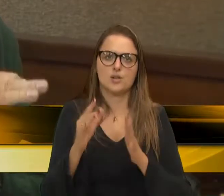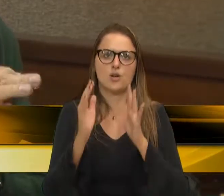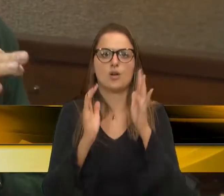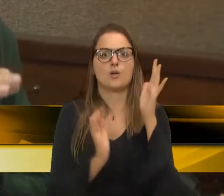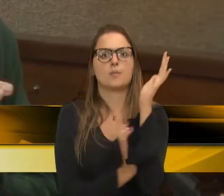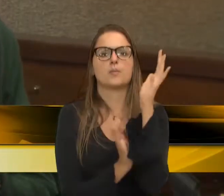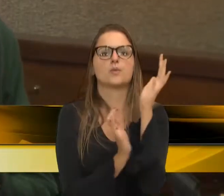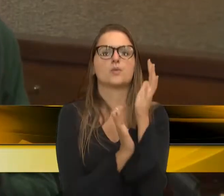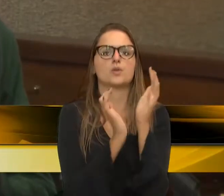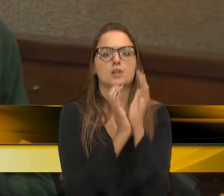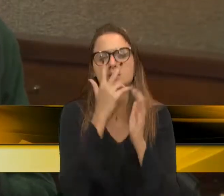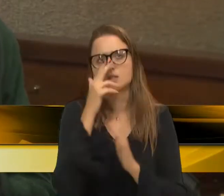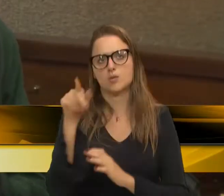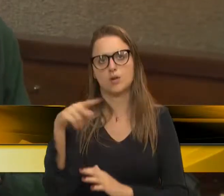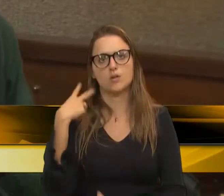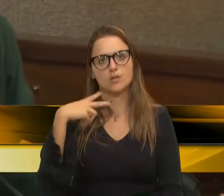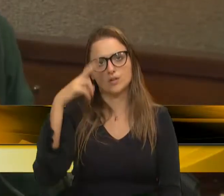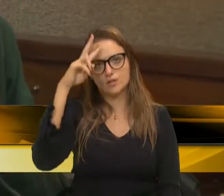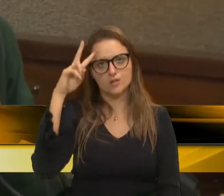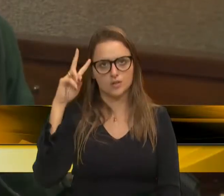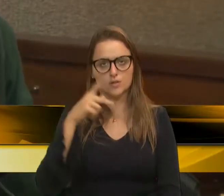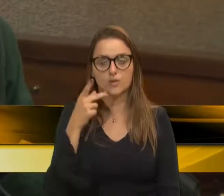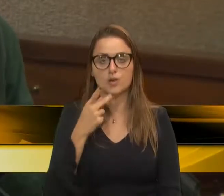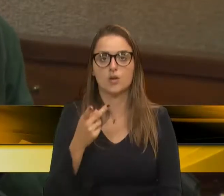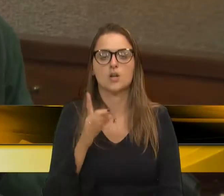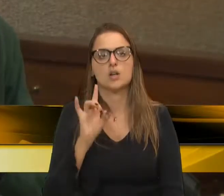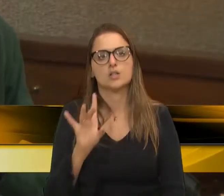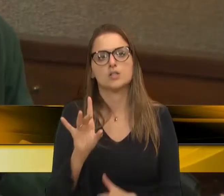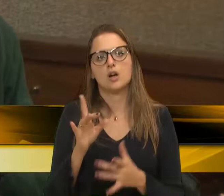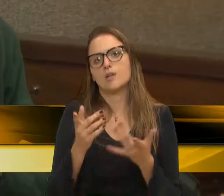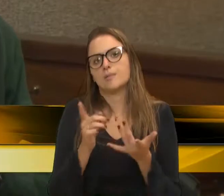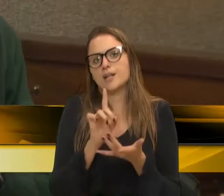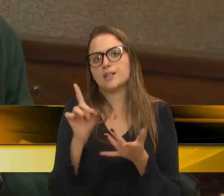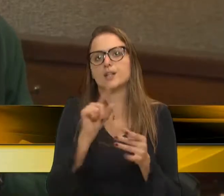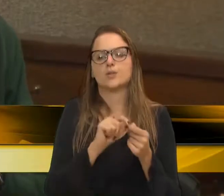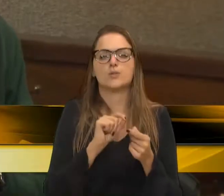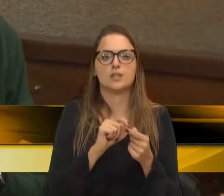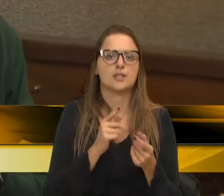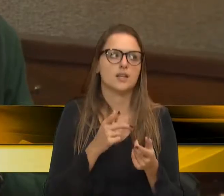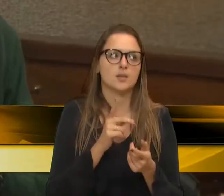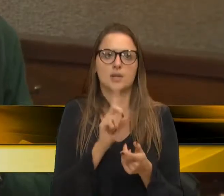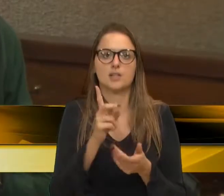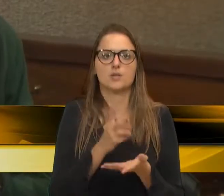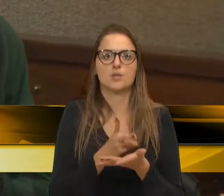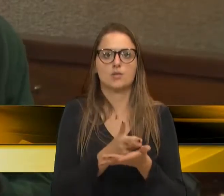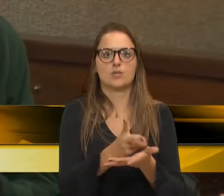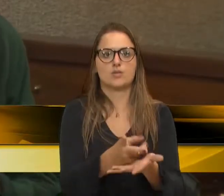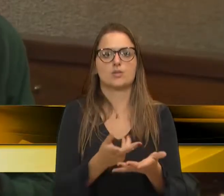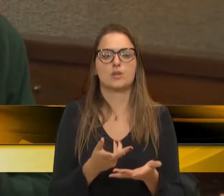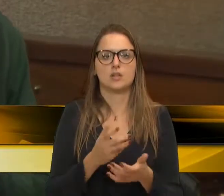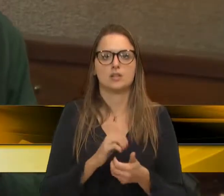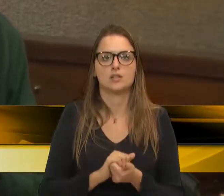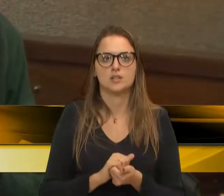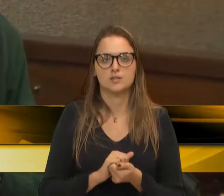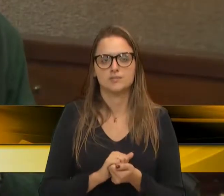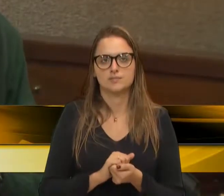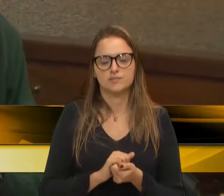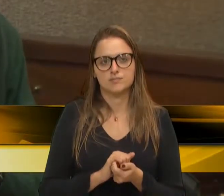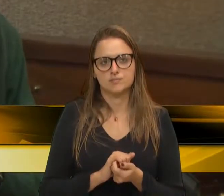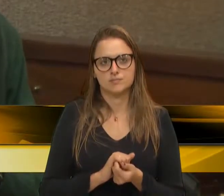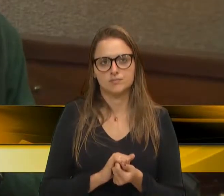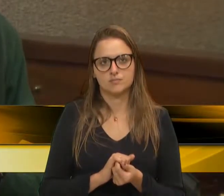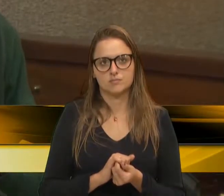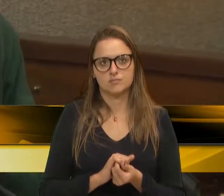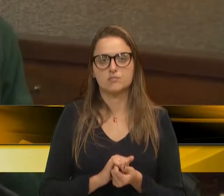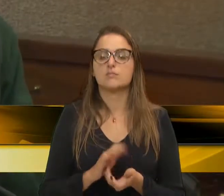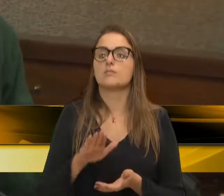burocracia, como disse o vereador Ruiz aí, para se negar a continuidade. O município precisa andar.